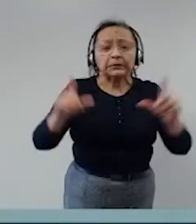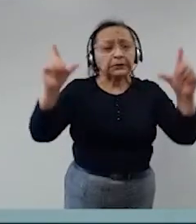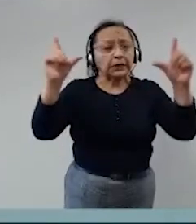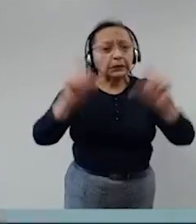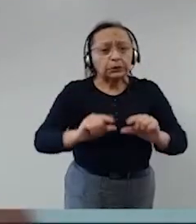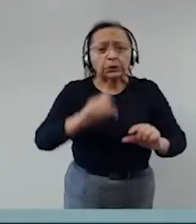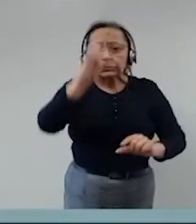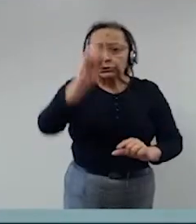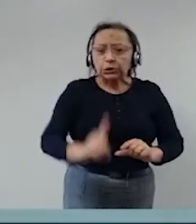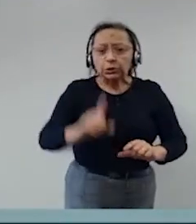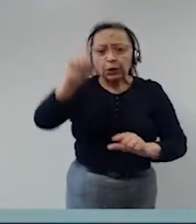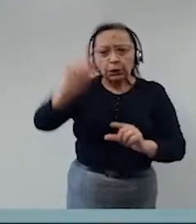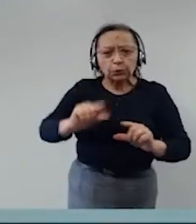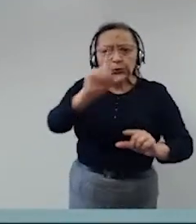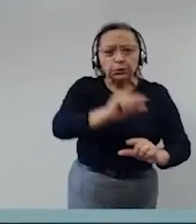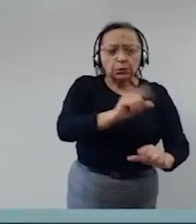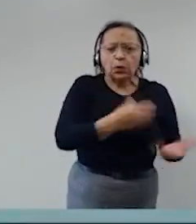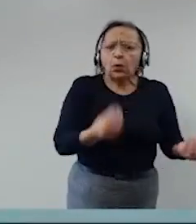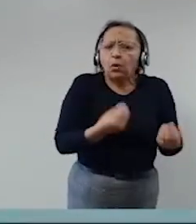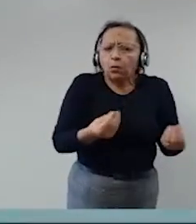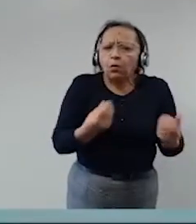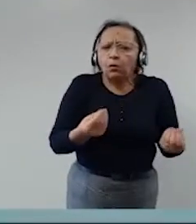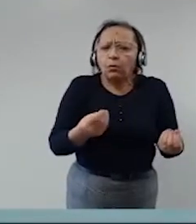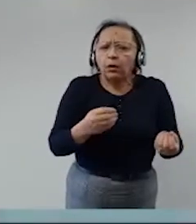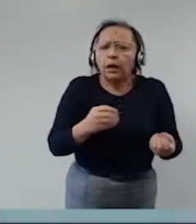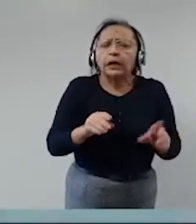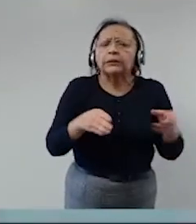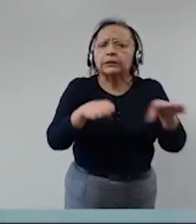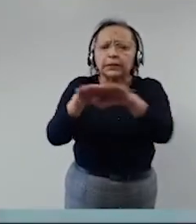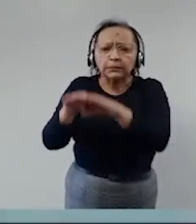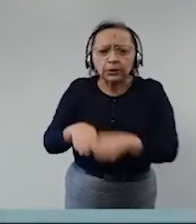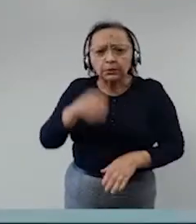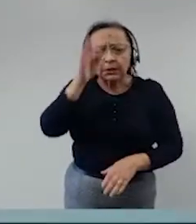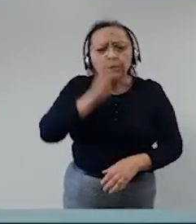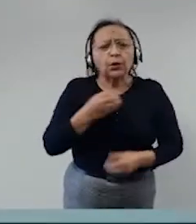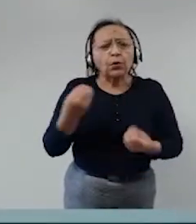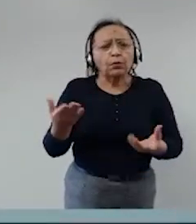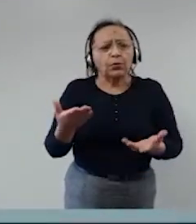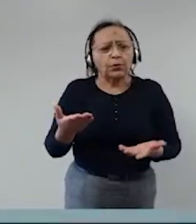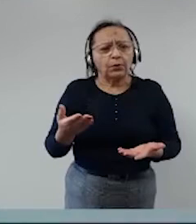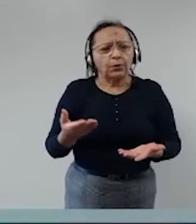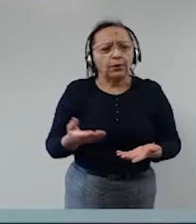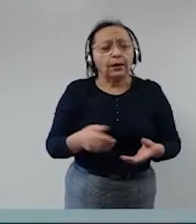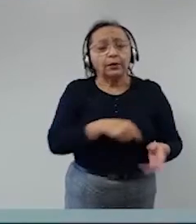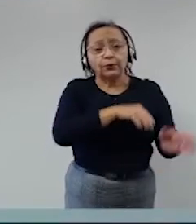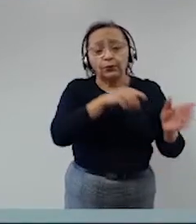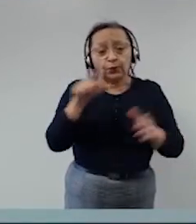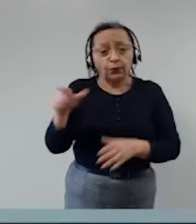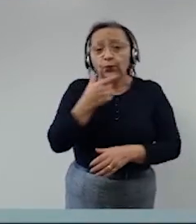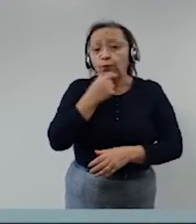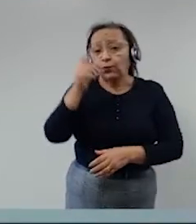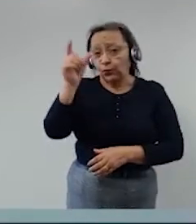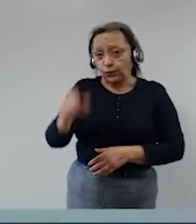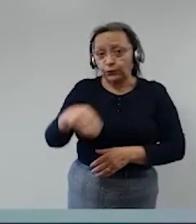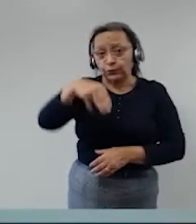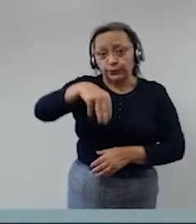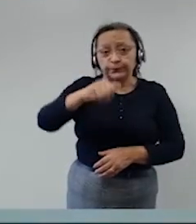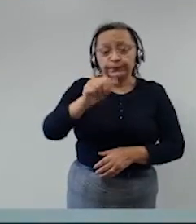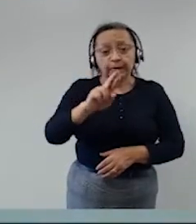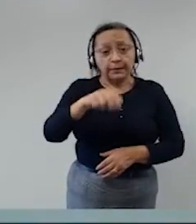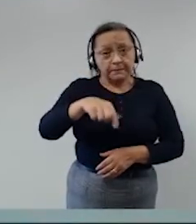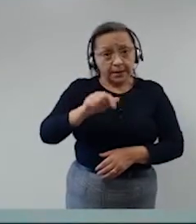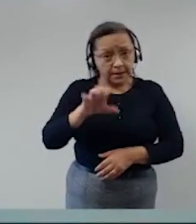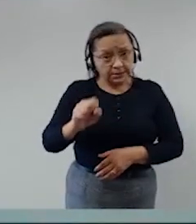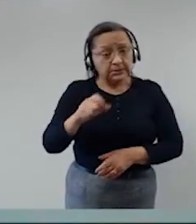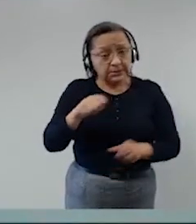direitos? Como fica a democracia brasileira? E Martin Salles fez questão de colocar esse questionamento. E eu